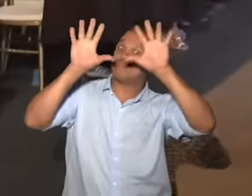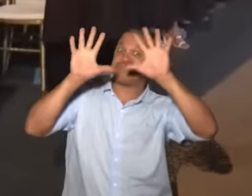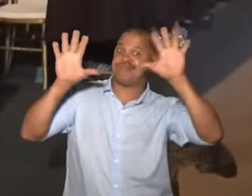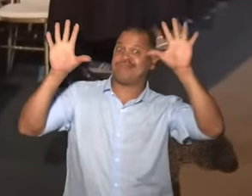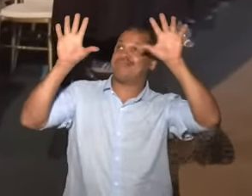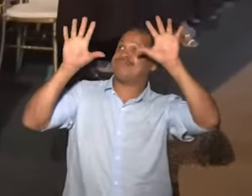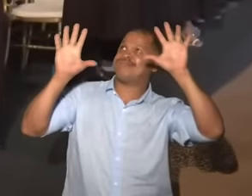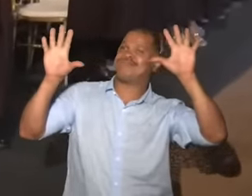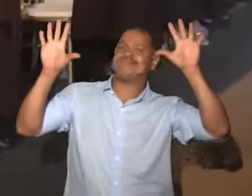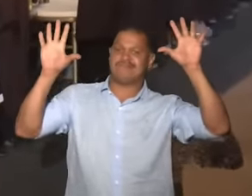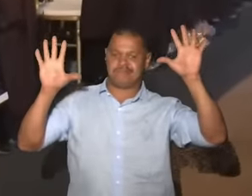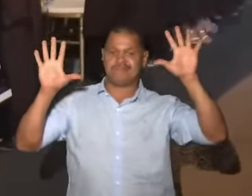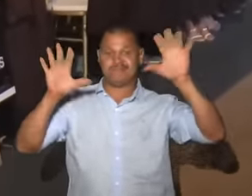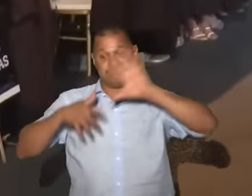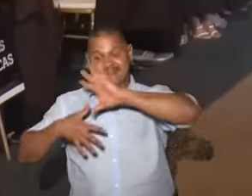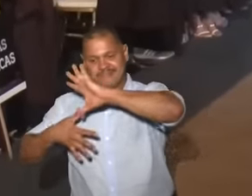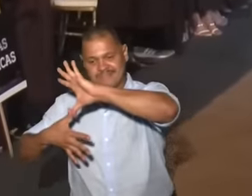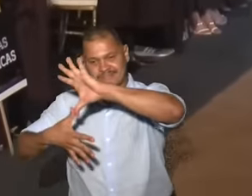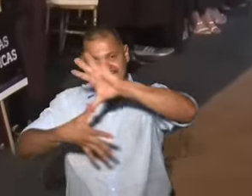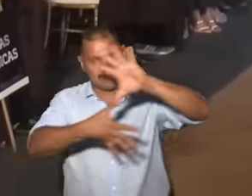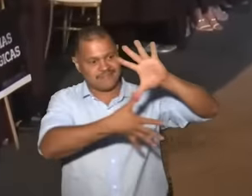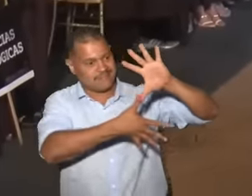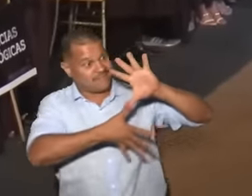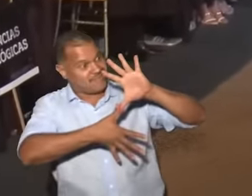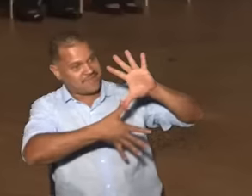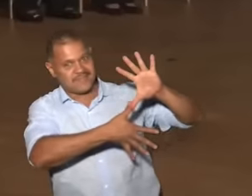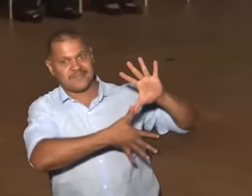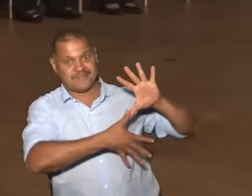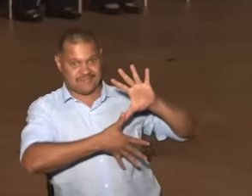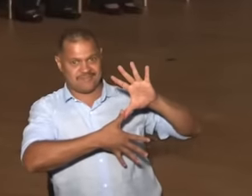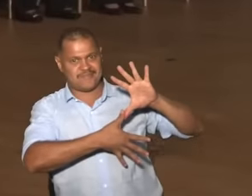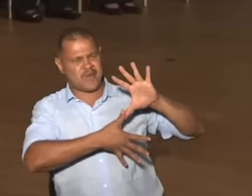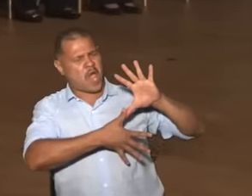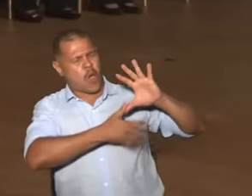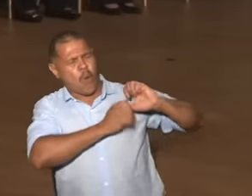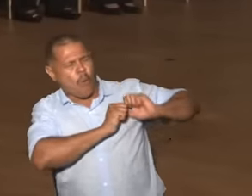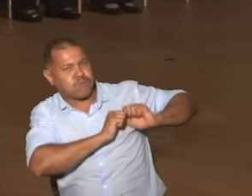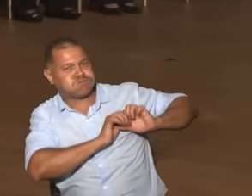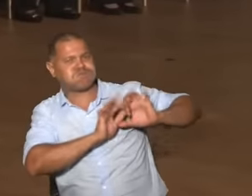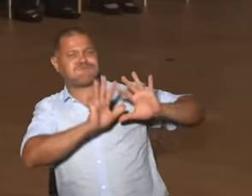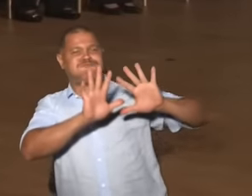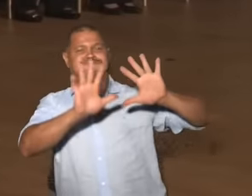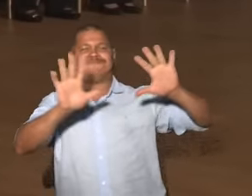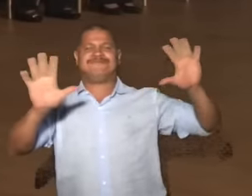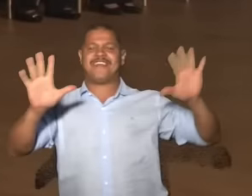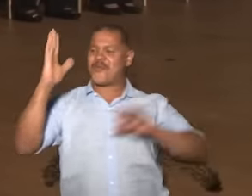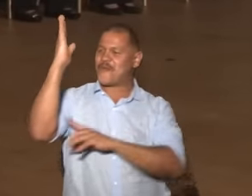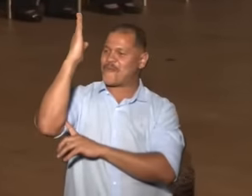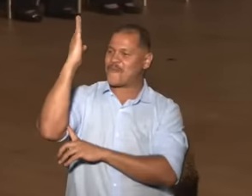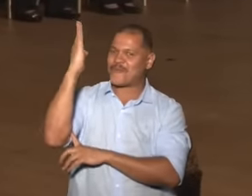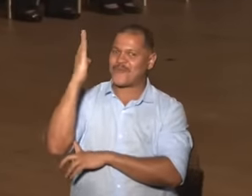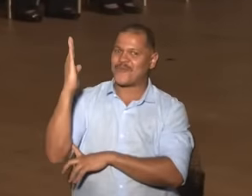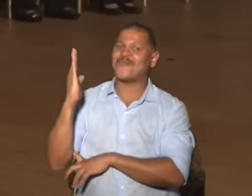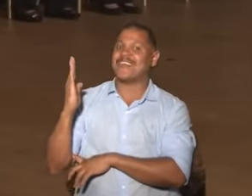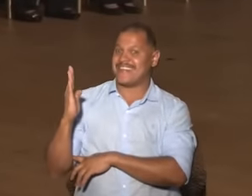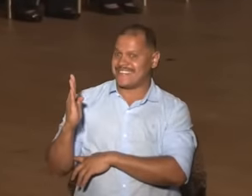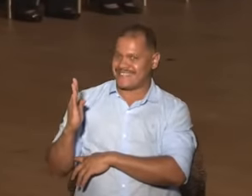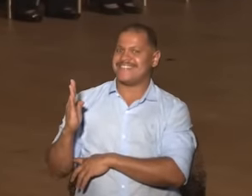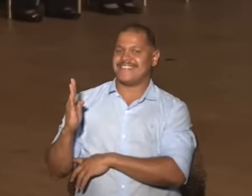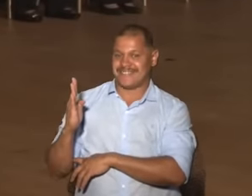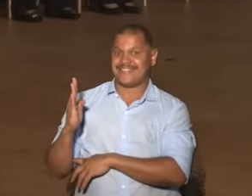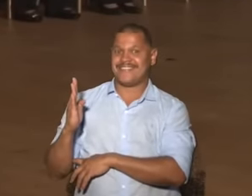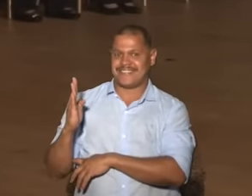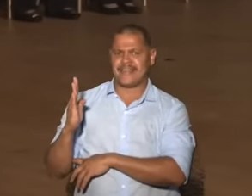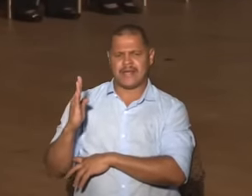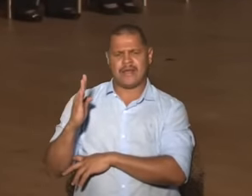fulguras, ó Brasil, florão da América, iluminado ao sol do novo mundo. Do